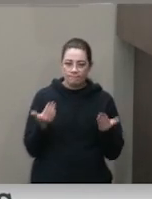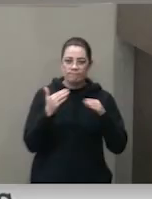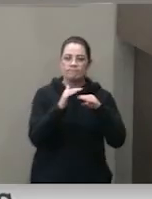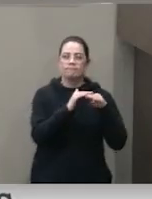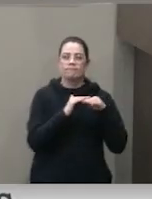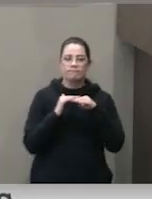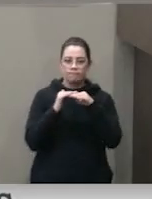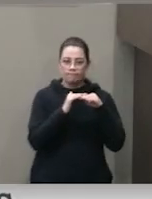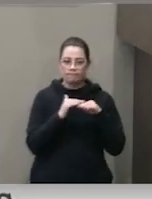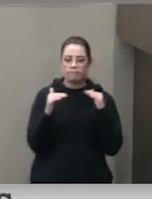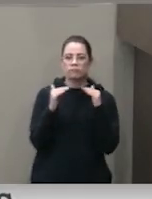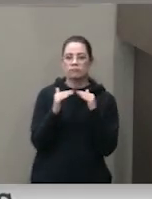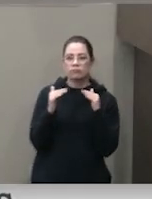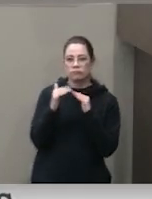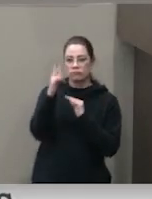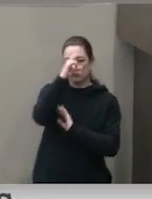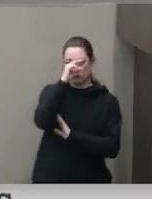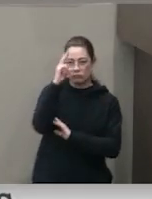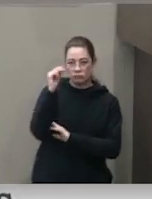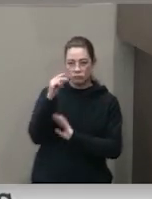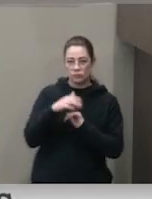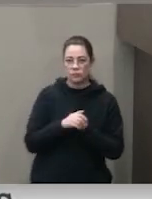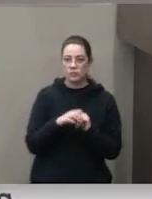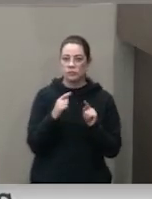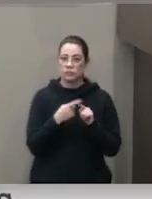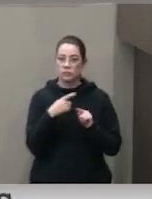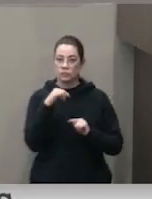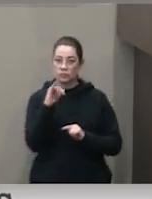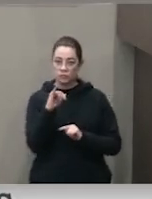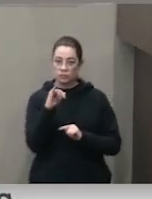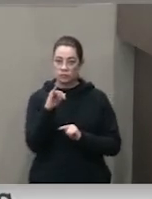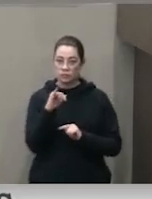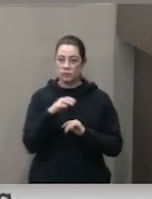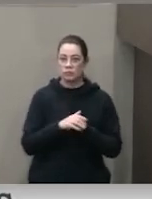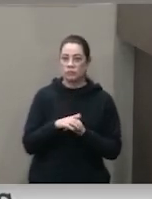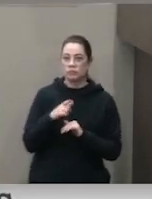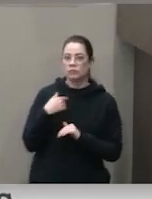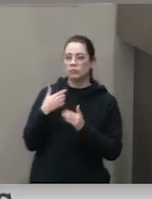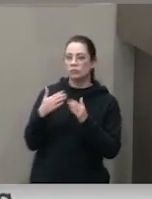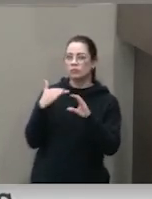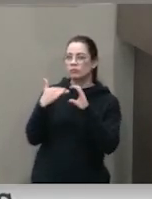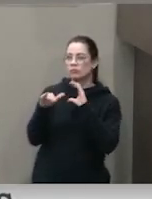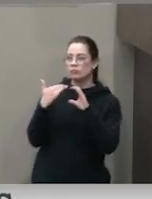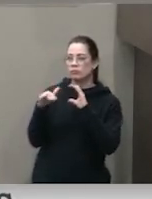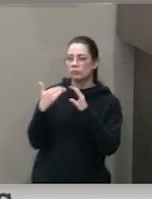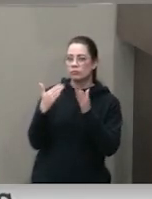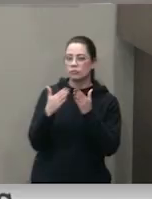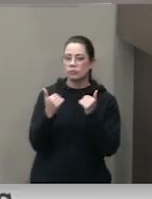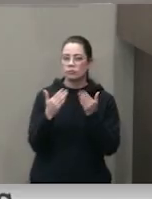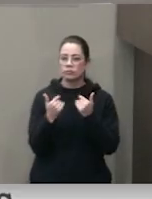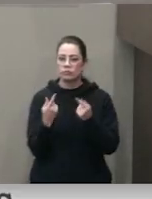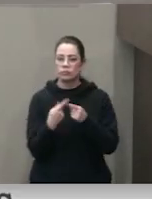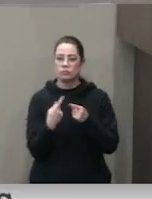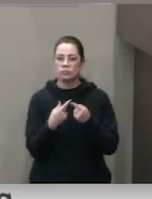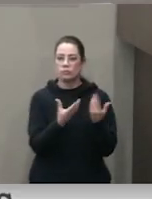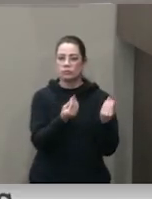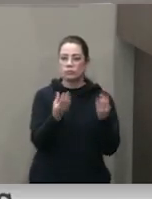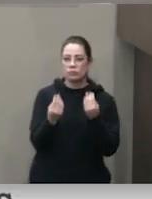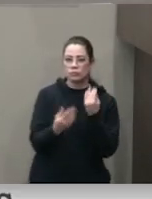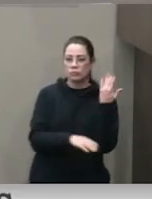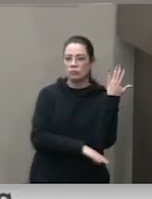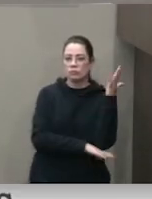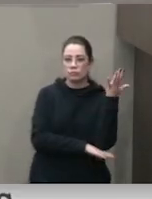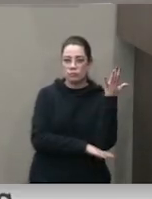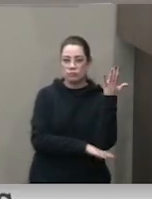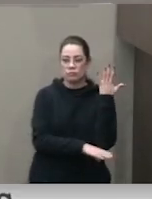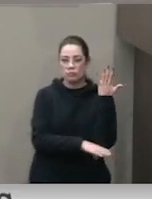com a prefeitura, porque se fosse a RGE, né, que tomasse conta, eu ia mandar os nossos pedidos lá para a RGE, porque tem inúmeras árvores aí na nossa cidade